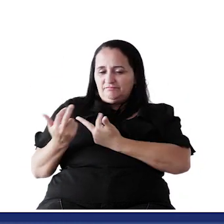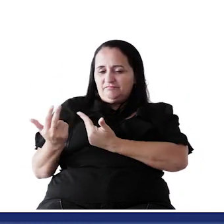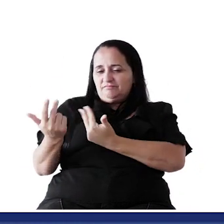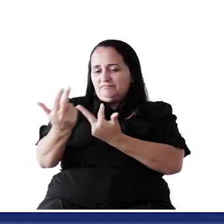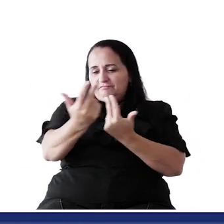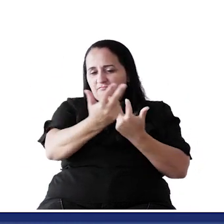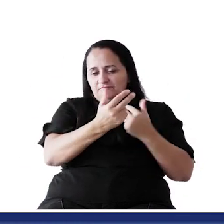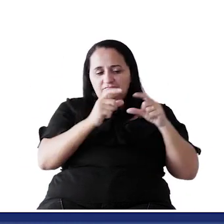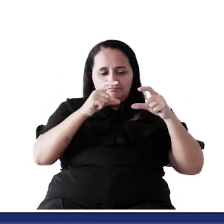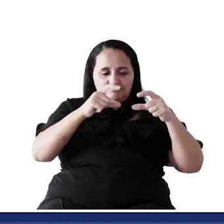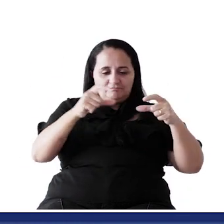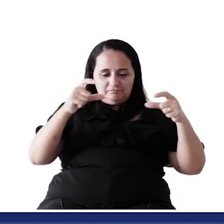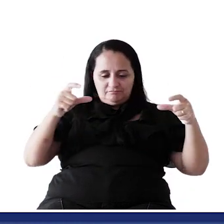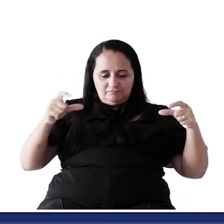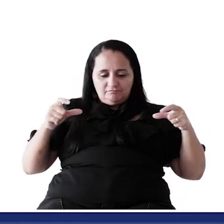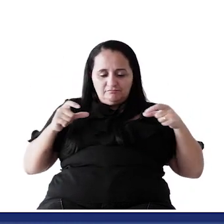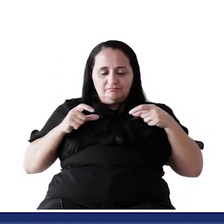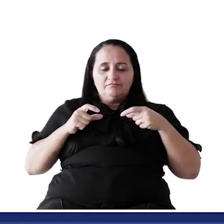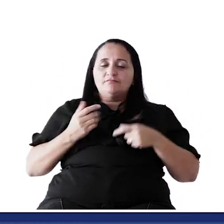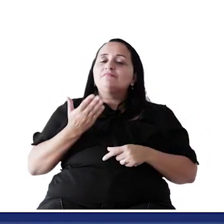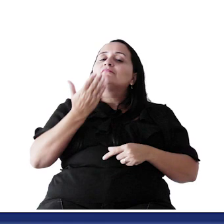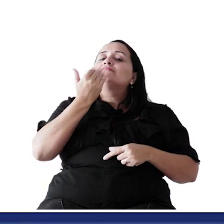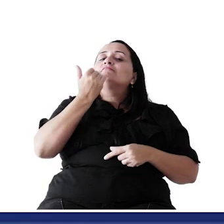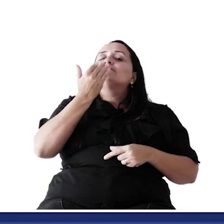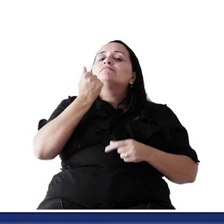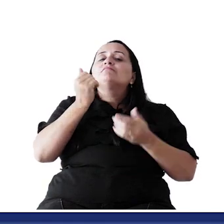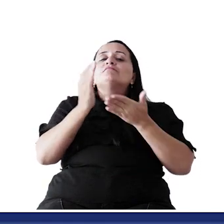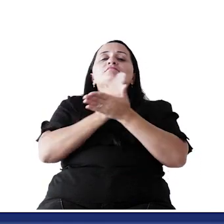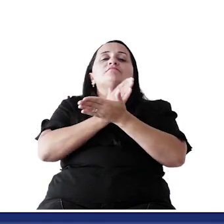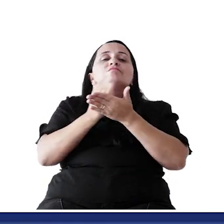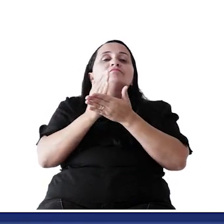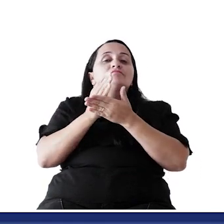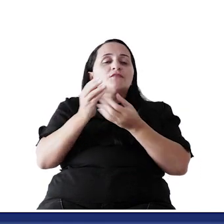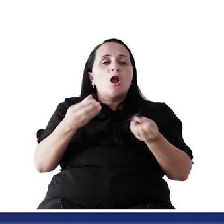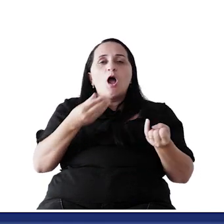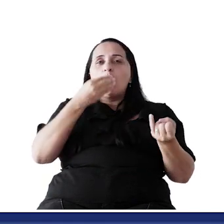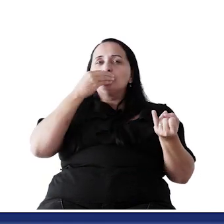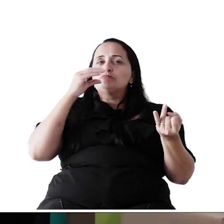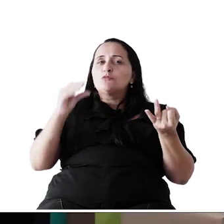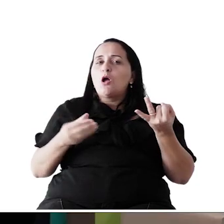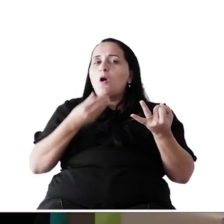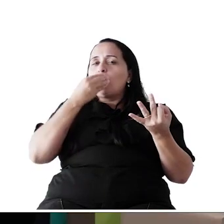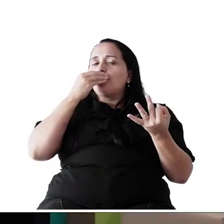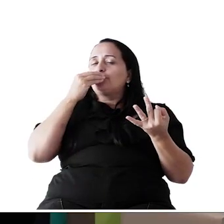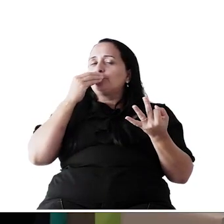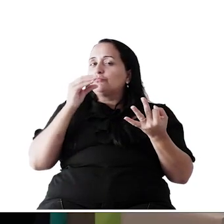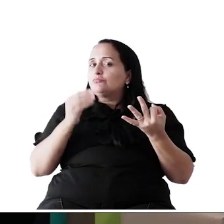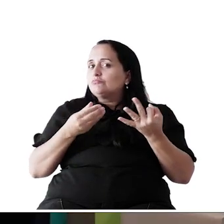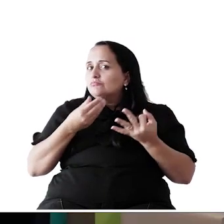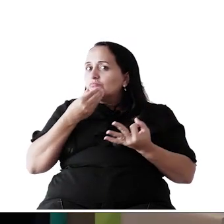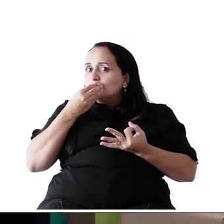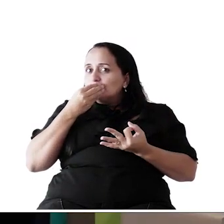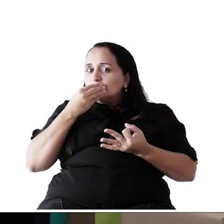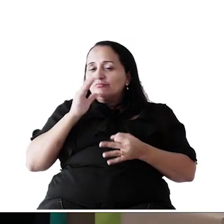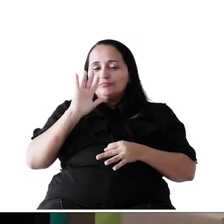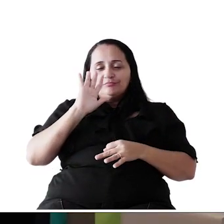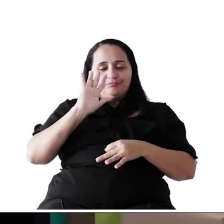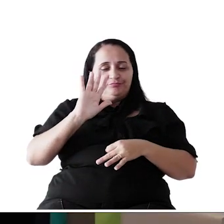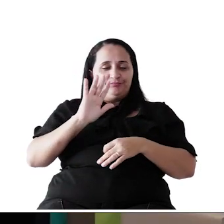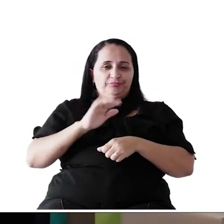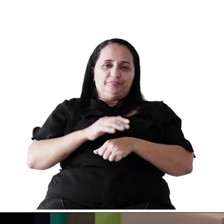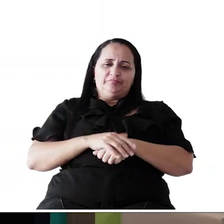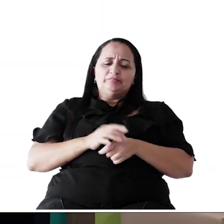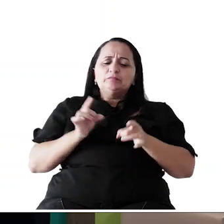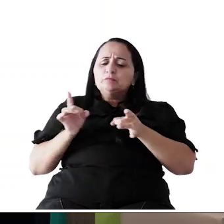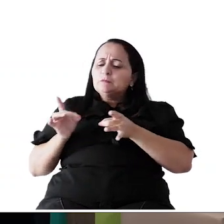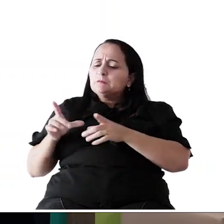alguns pedaços. Veja na figura abaixo o que sobrou dessa pizza. Vem comigo, eu vou tentar